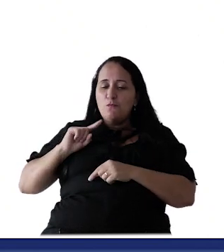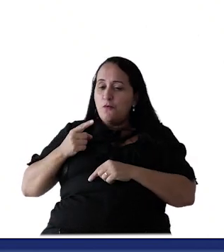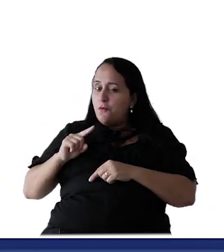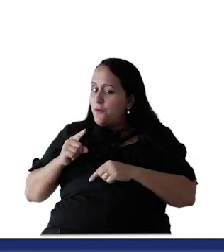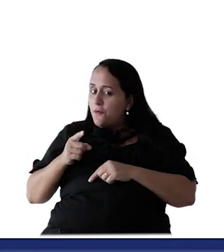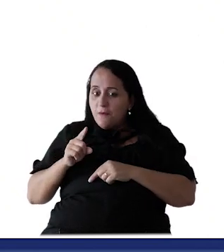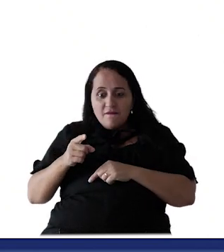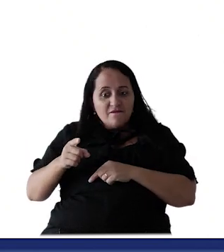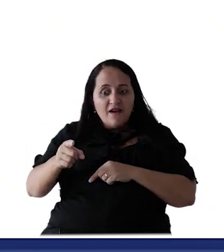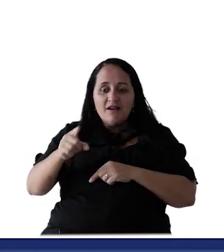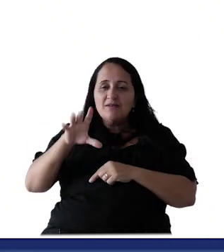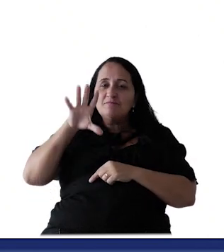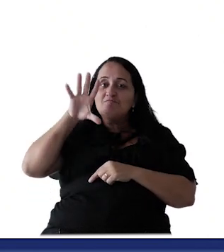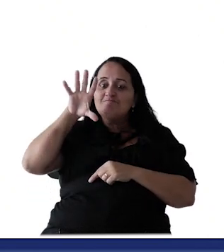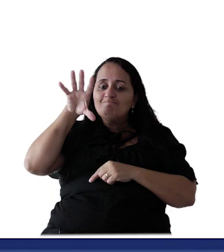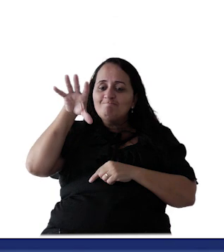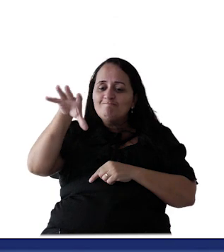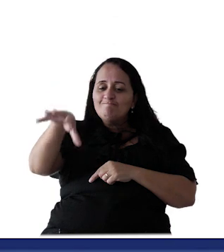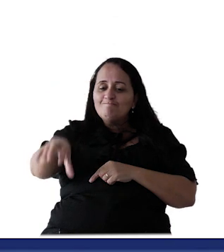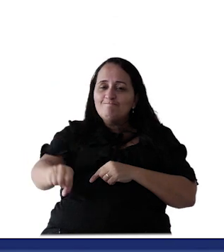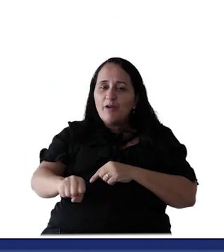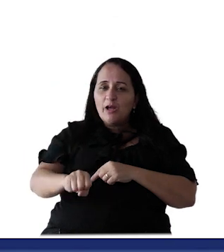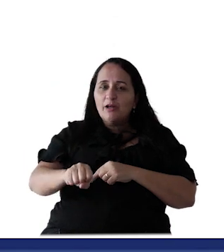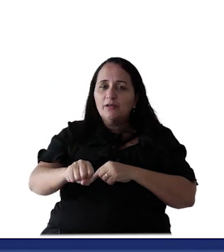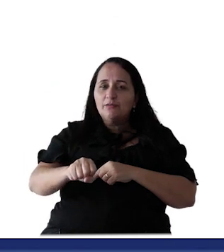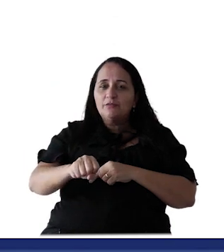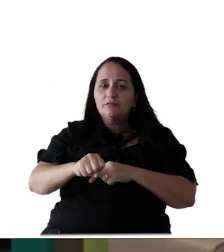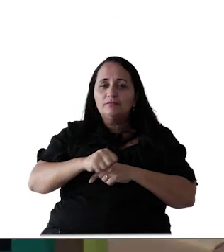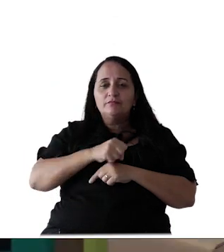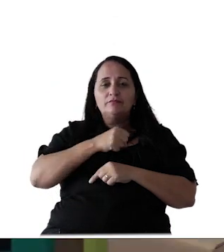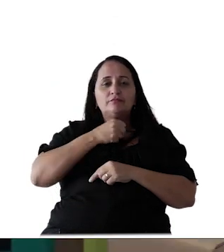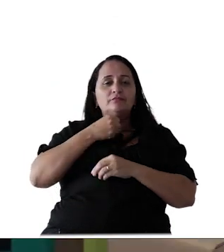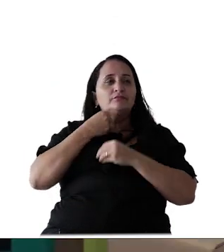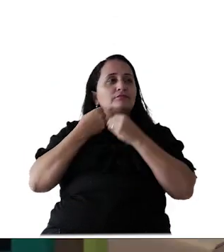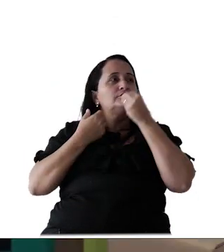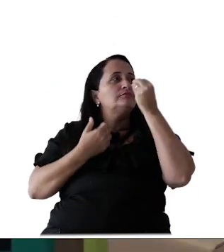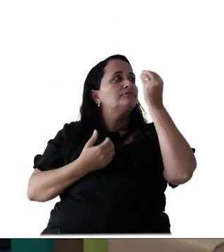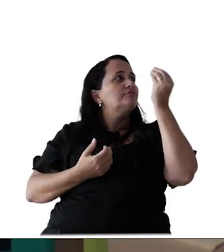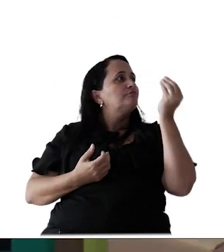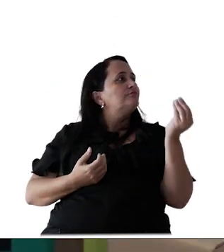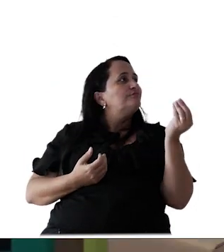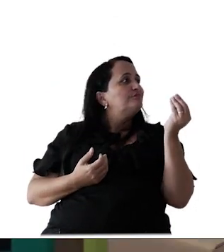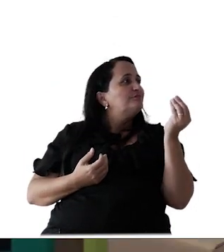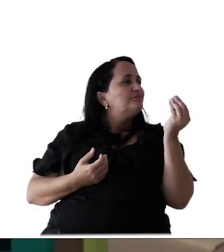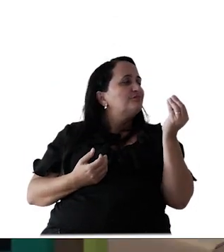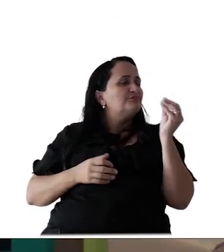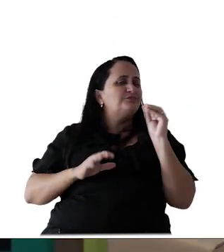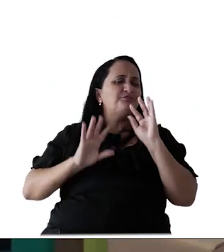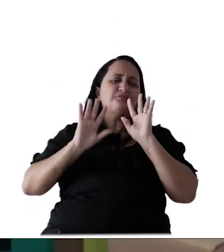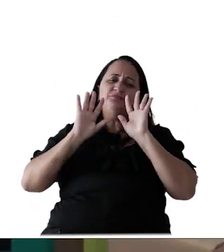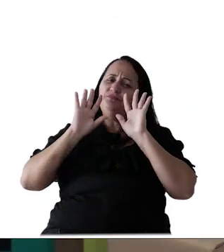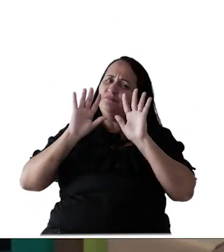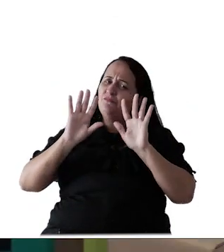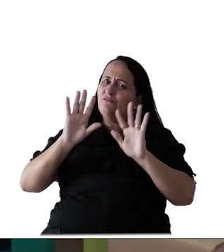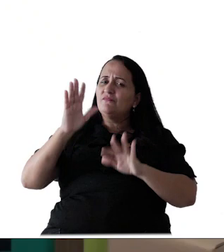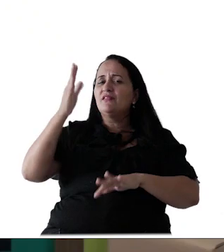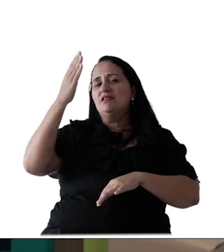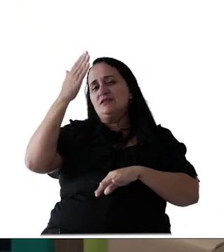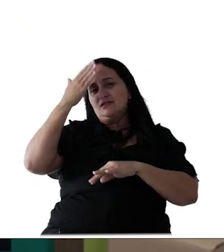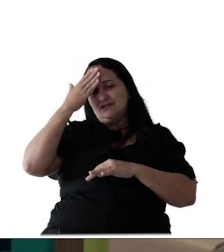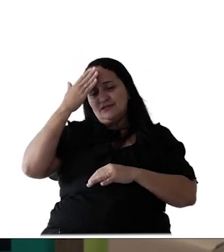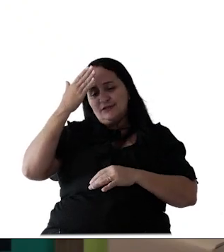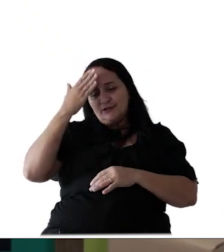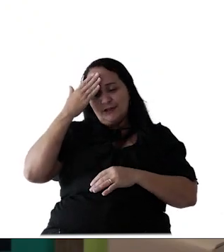braço do sofá, em direção a alguma coisa. Por conhecermos o Garfield, sabendo,